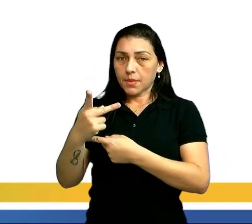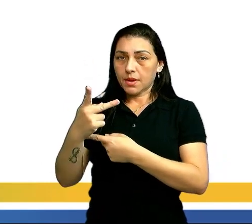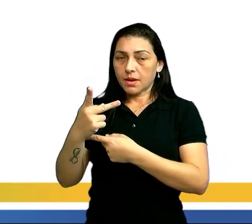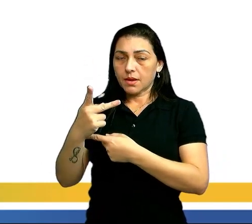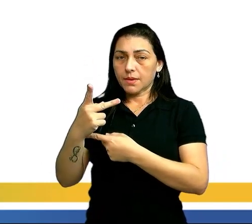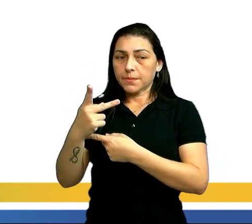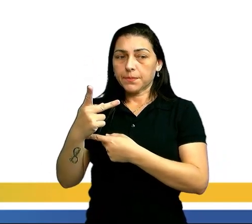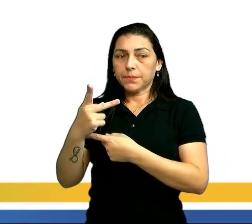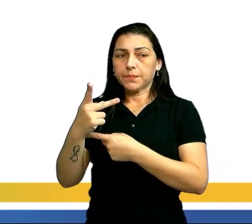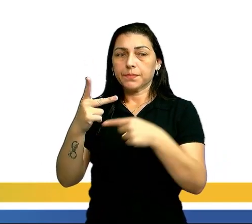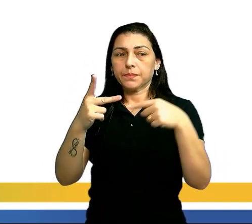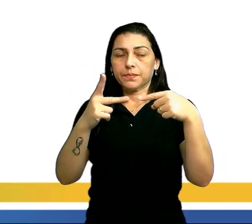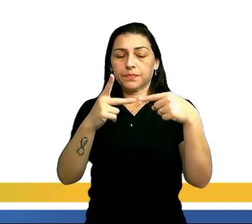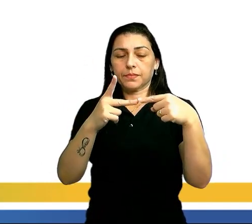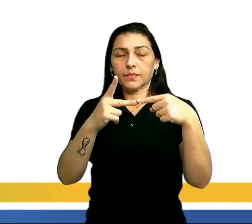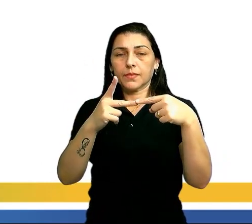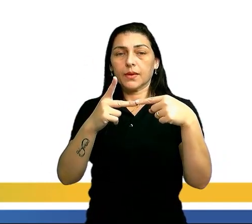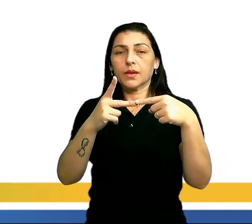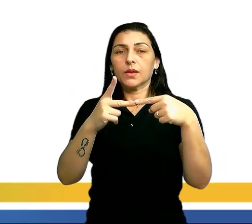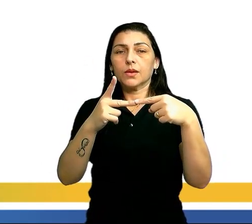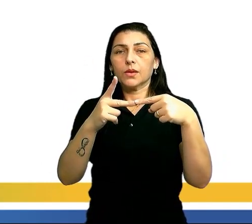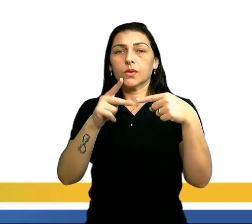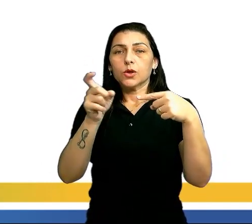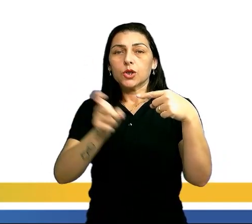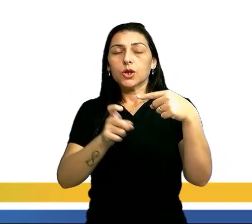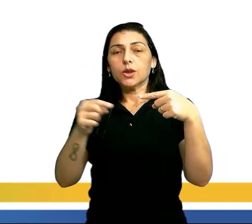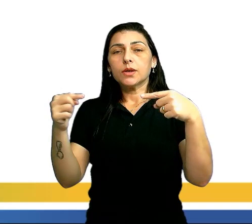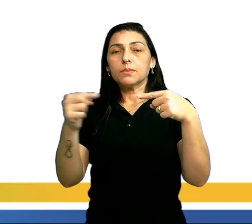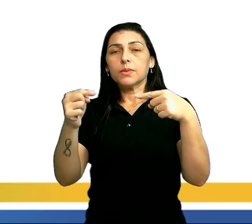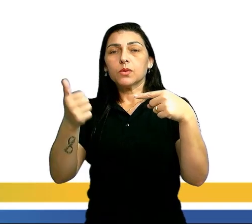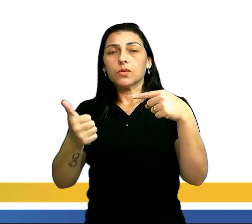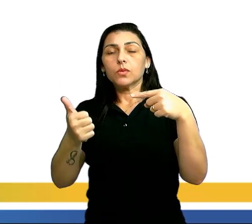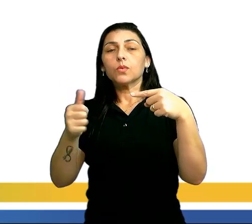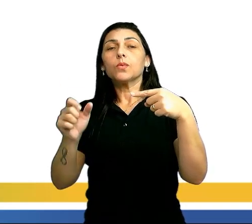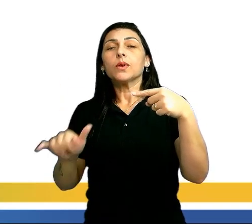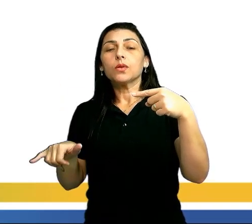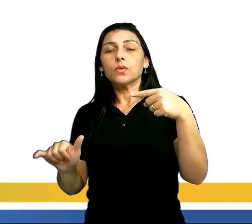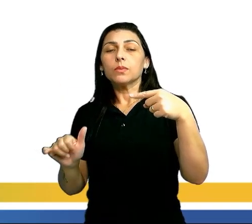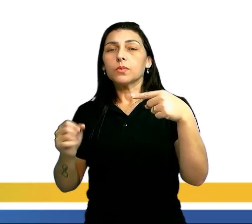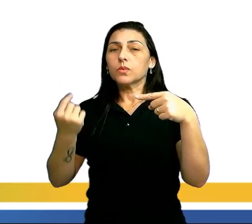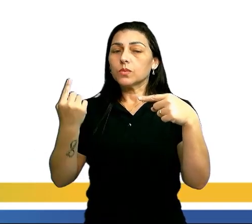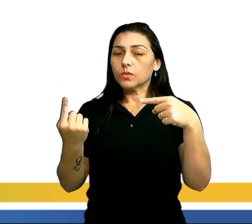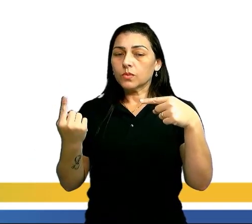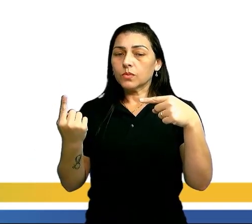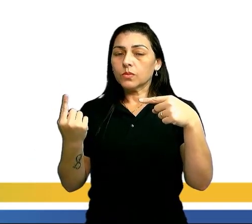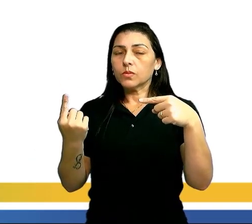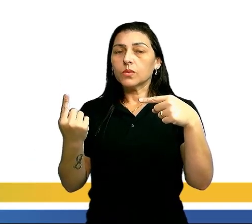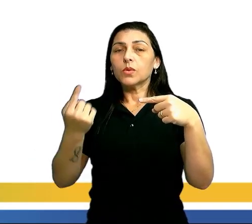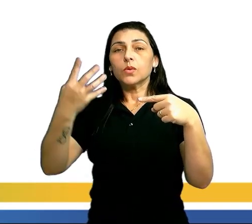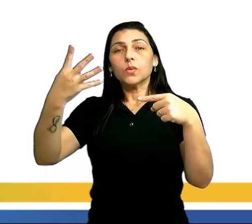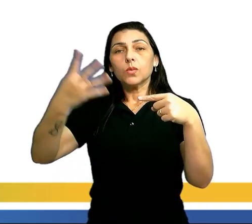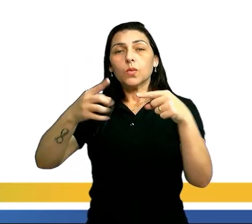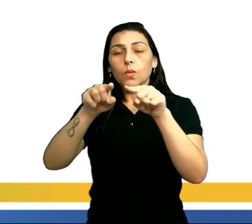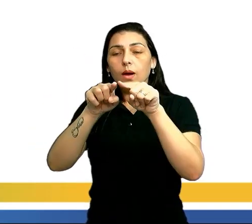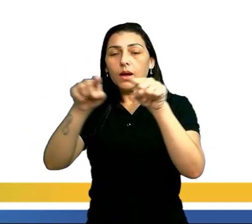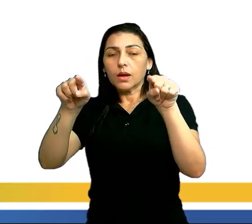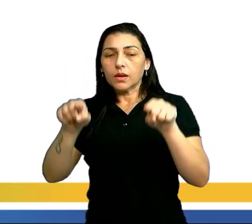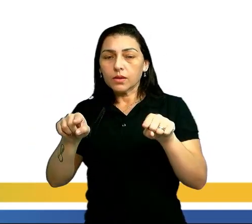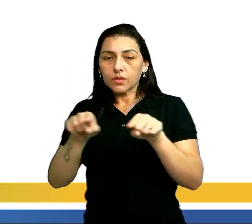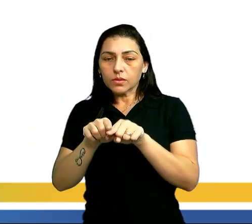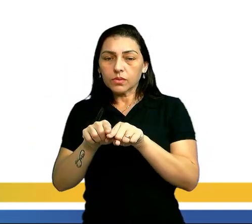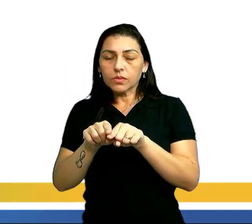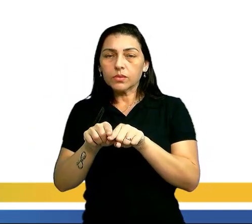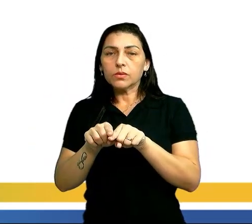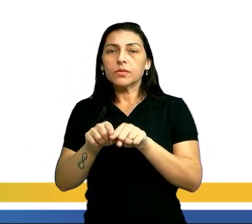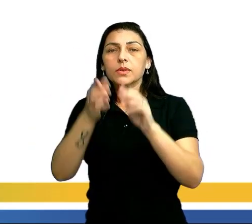está no eixo X menos 1 e no eixo Y 1, ok? Então, ele está no quarto quadrante